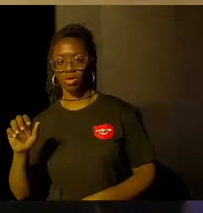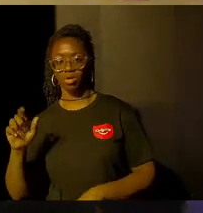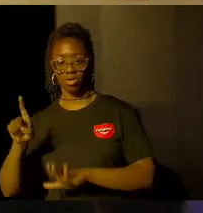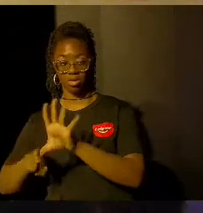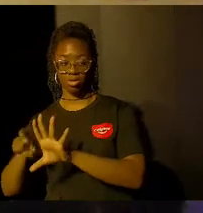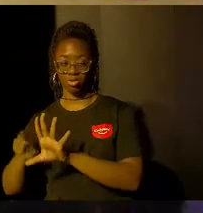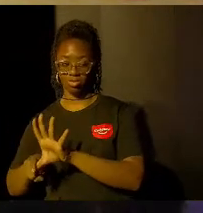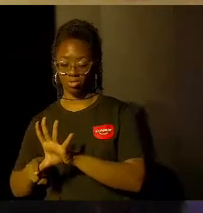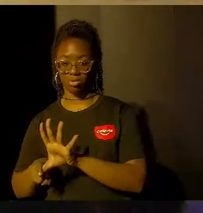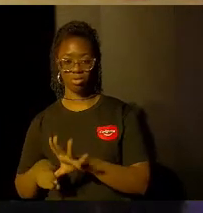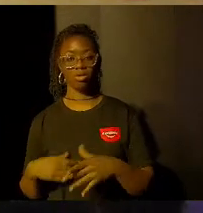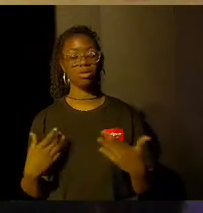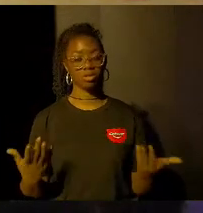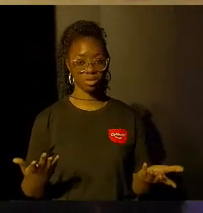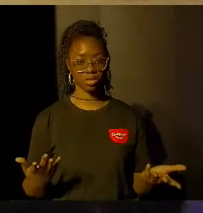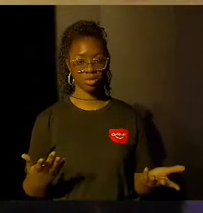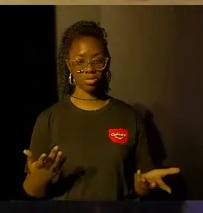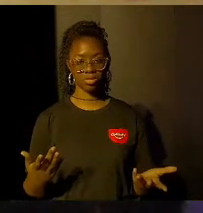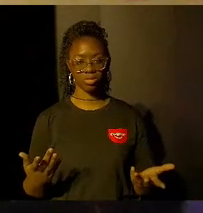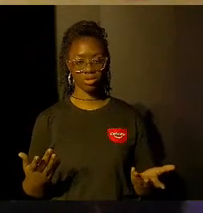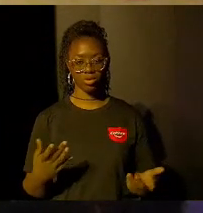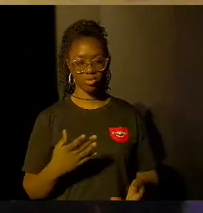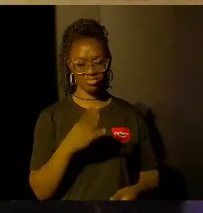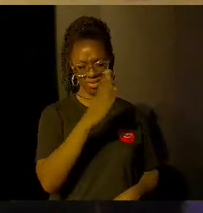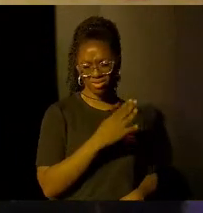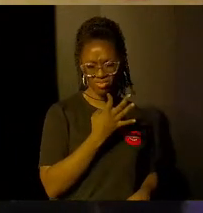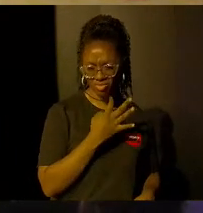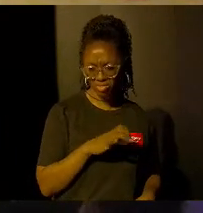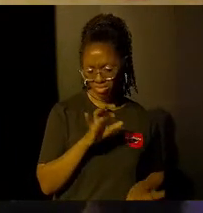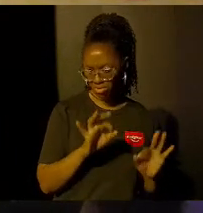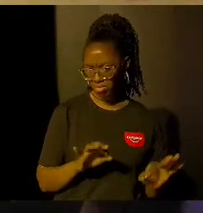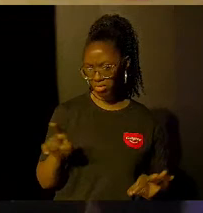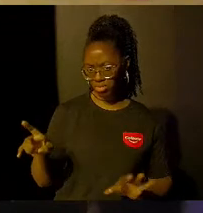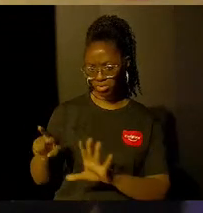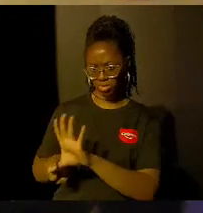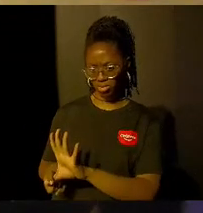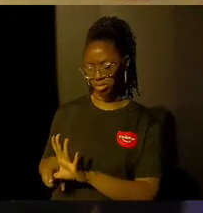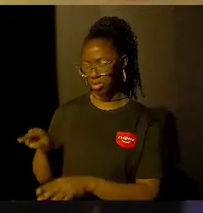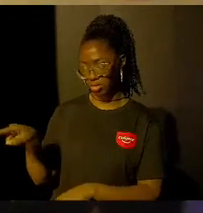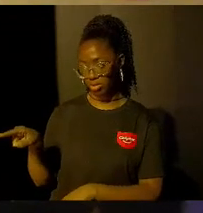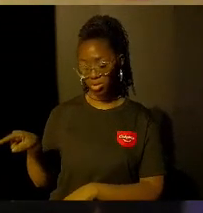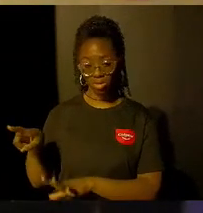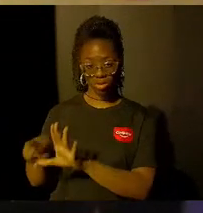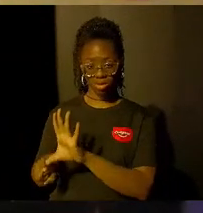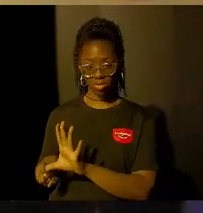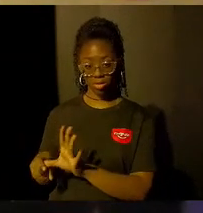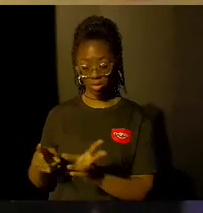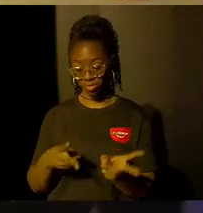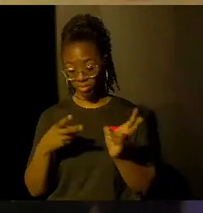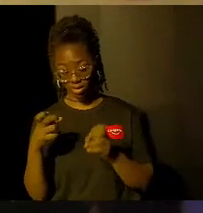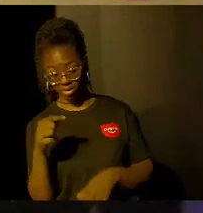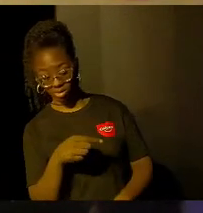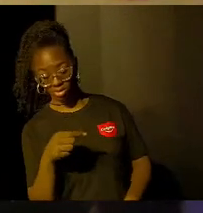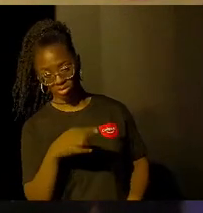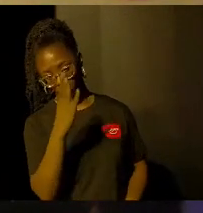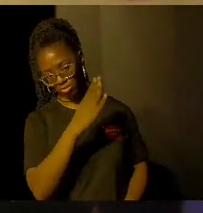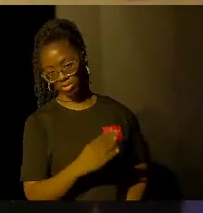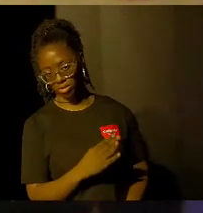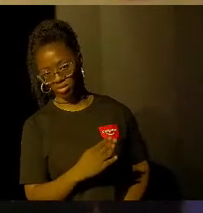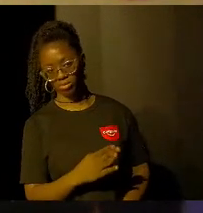não é tanto o Brasil não conhece bem Angola mas Angola bebe muito do que é brasileiro